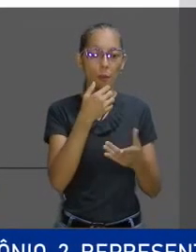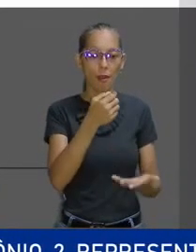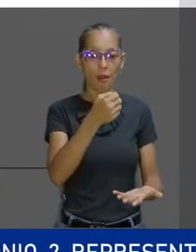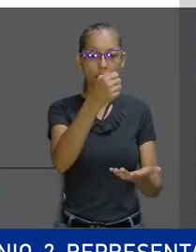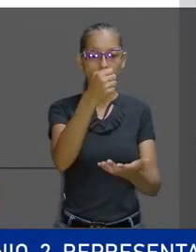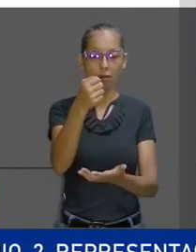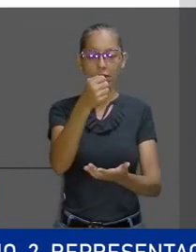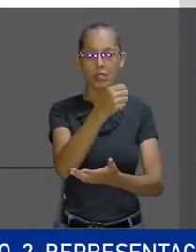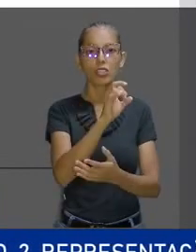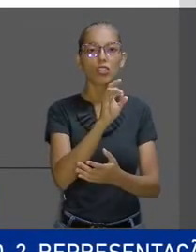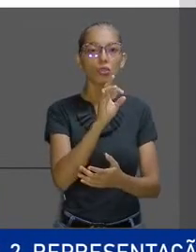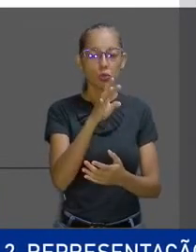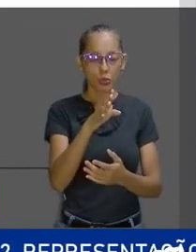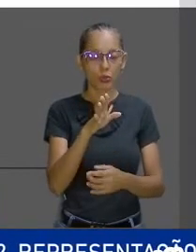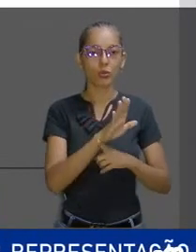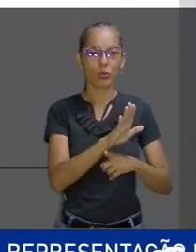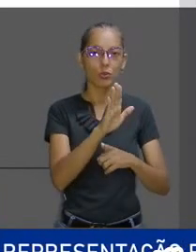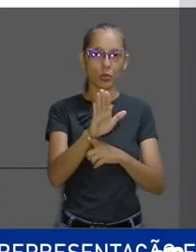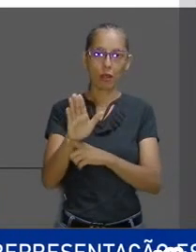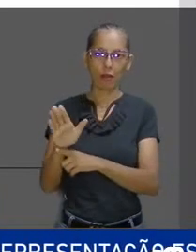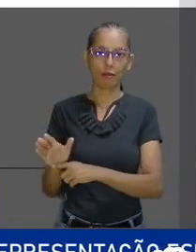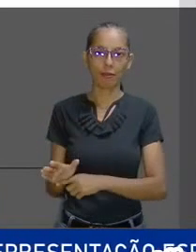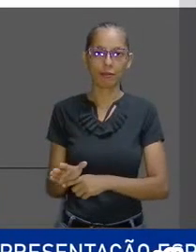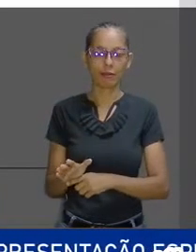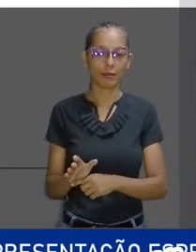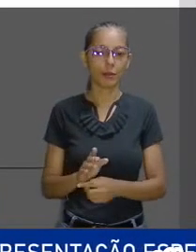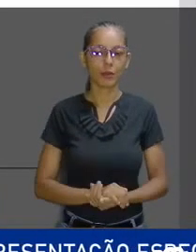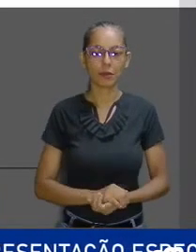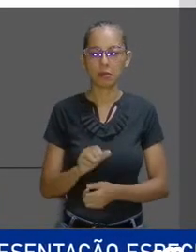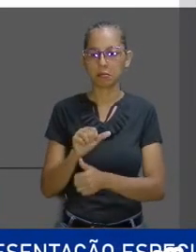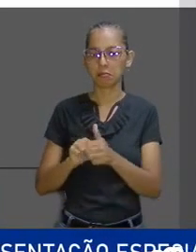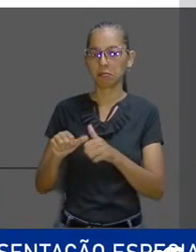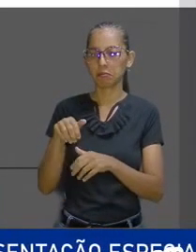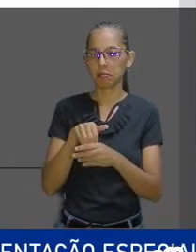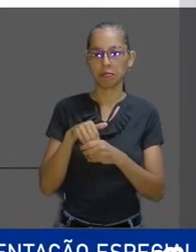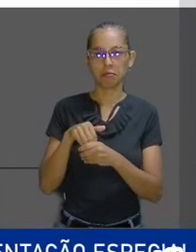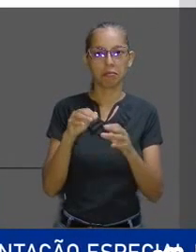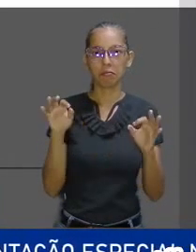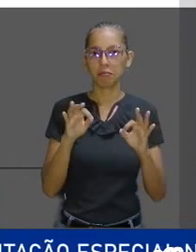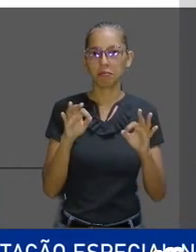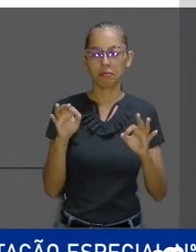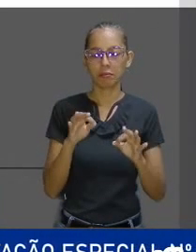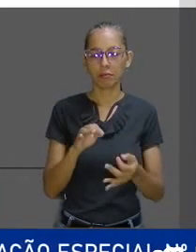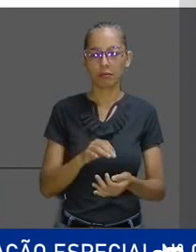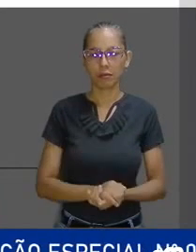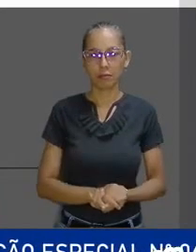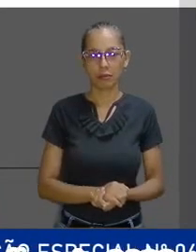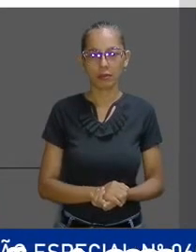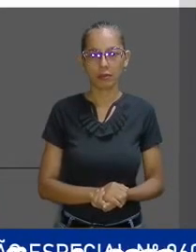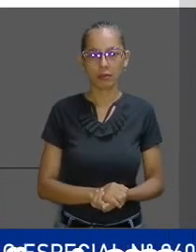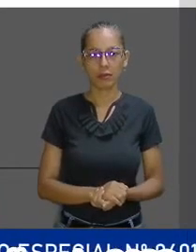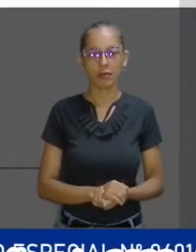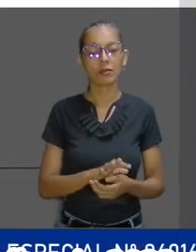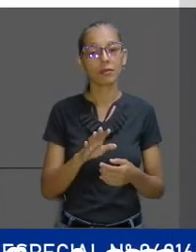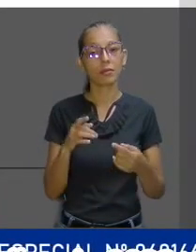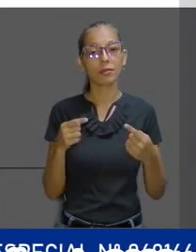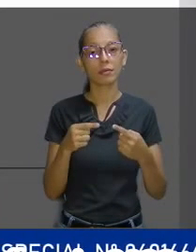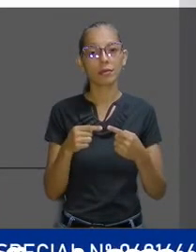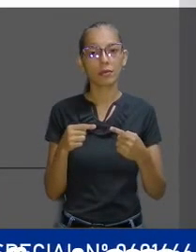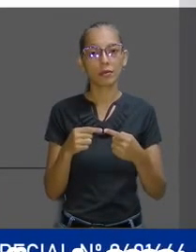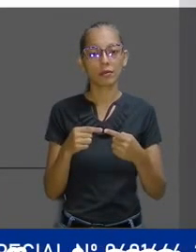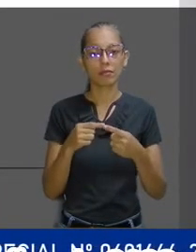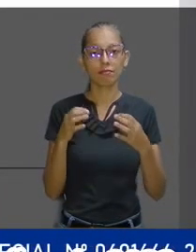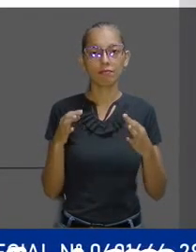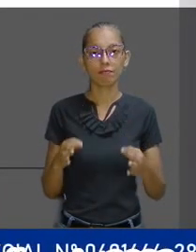realizada naquele final de semana. Nesse ponto, merece destaque o fato de que o final de semana em questão foi o mesmo quando fora